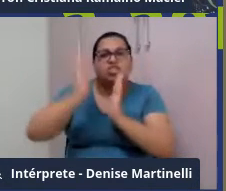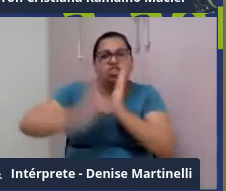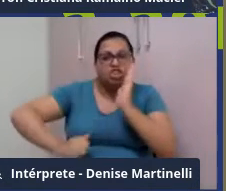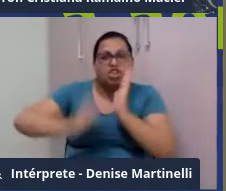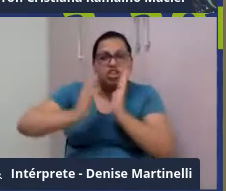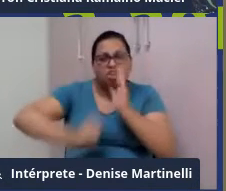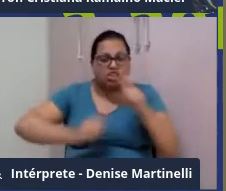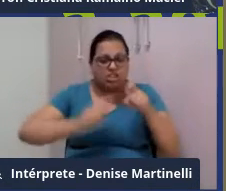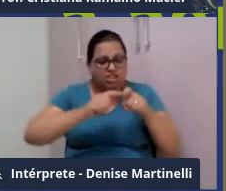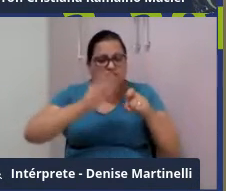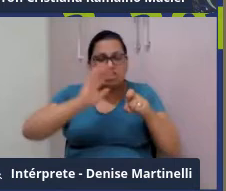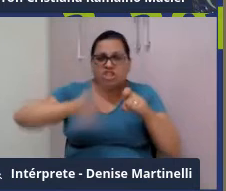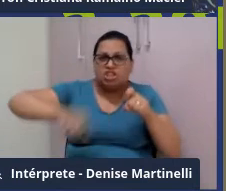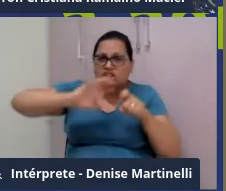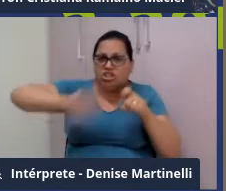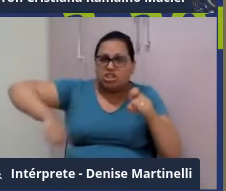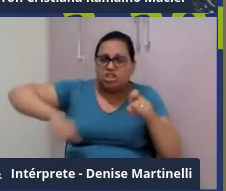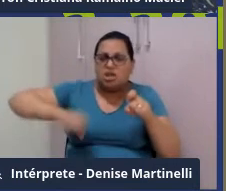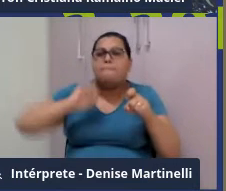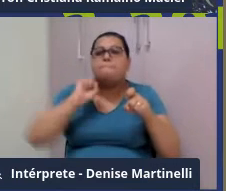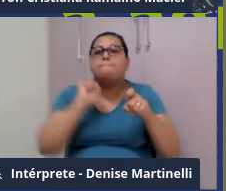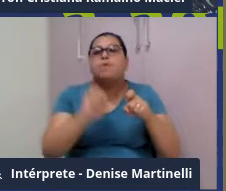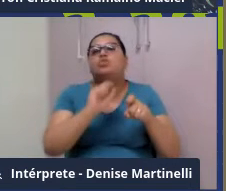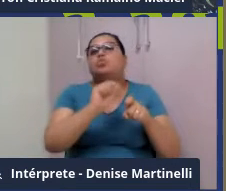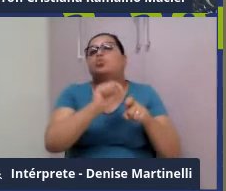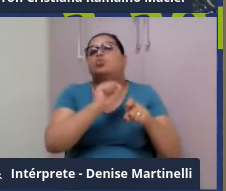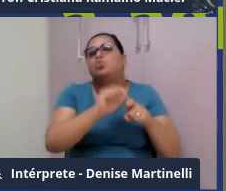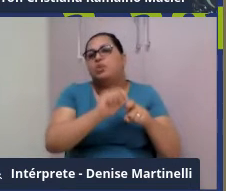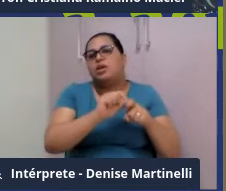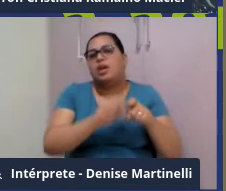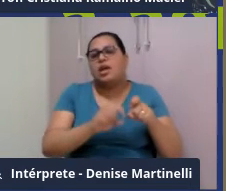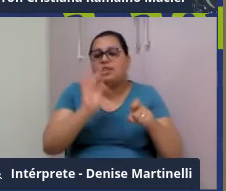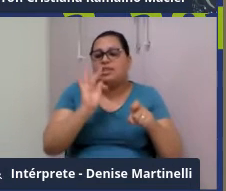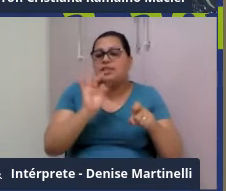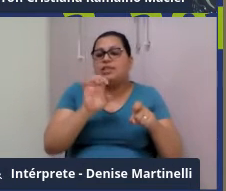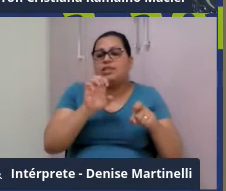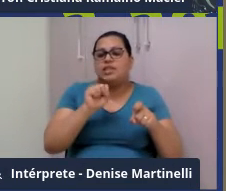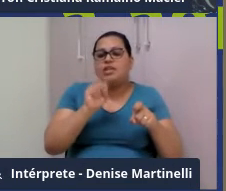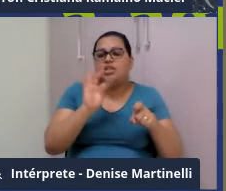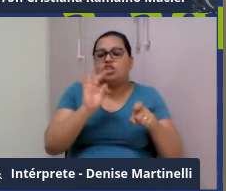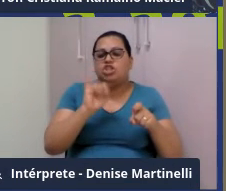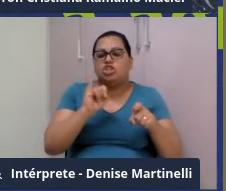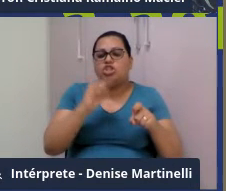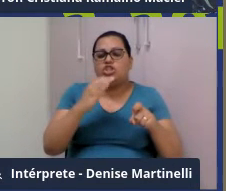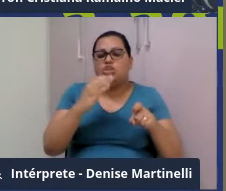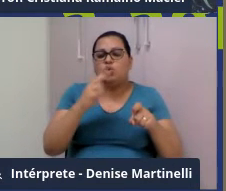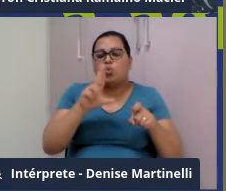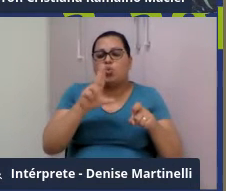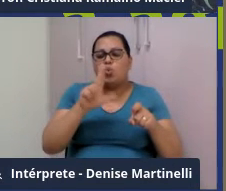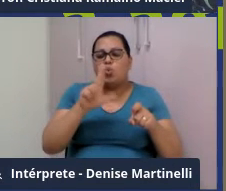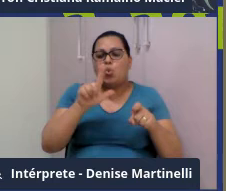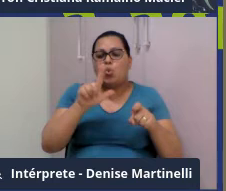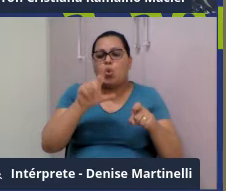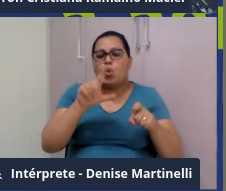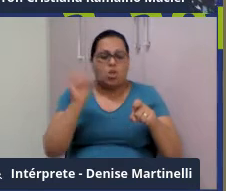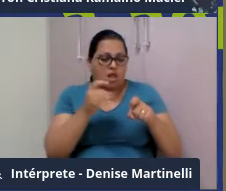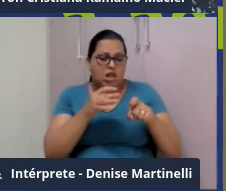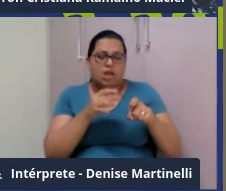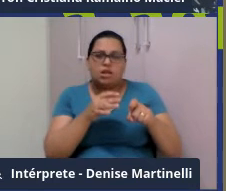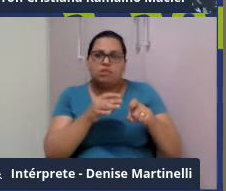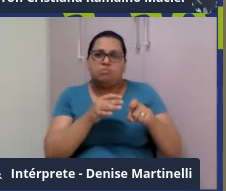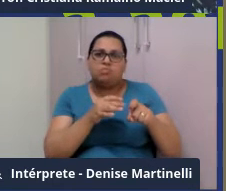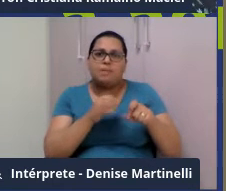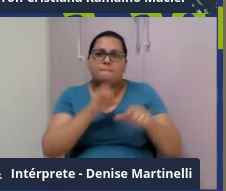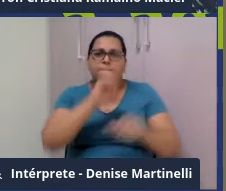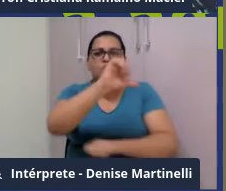desenvolver características de ovário, sendo capaz de ser fecundado e produzir larvas viáveis.